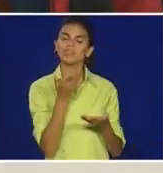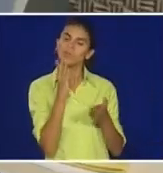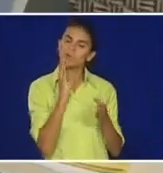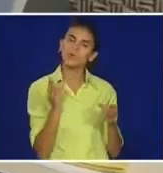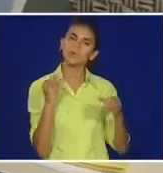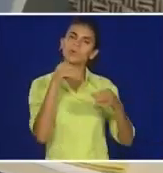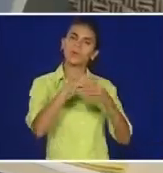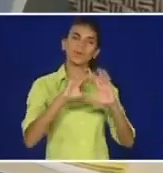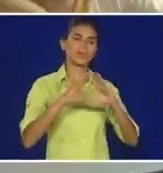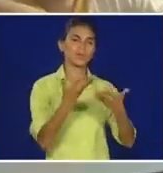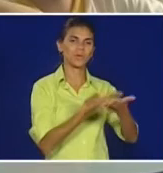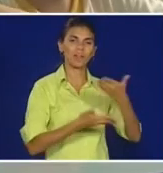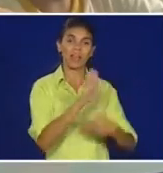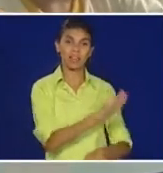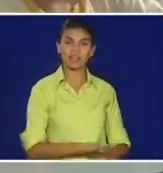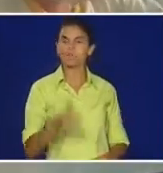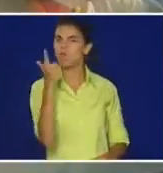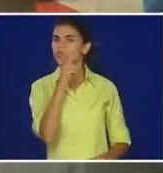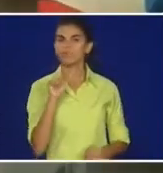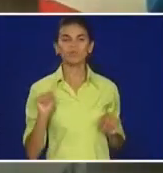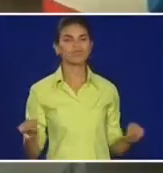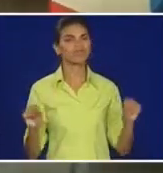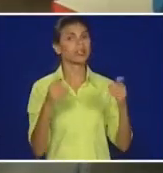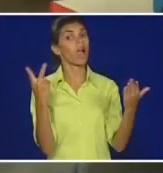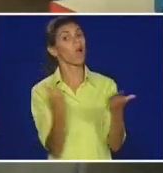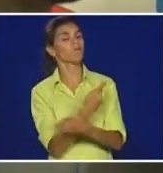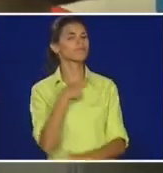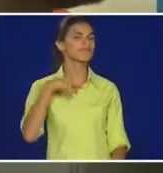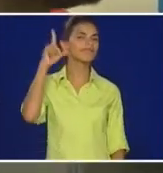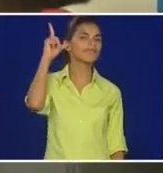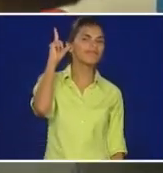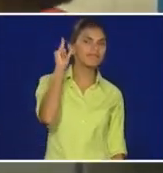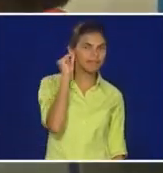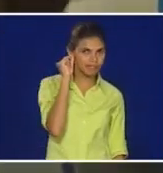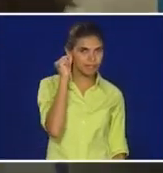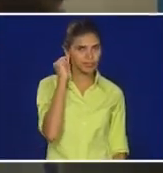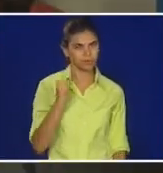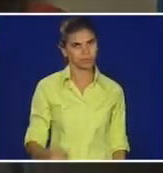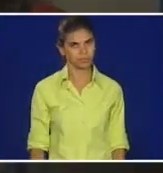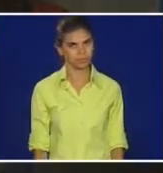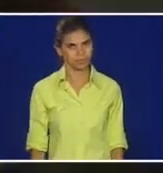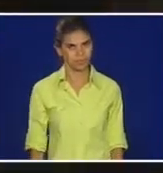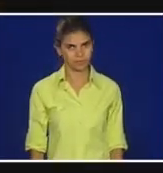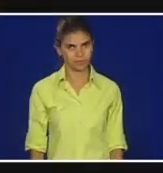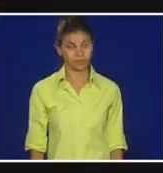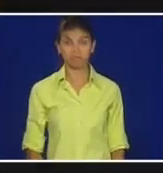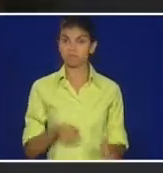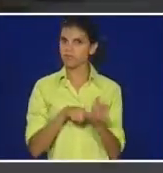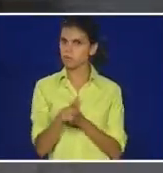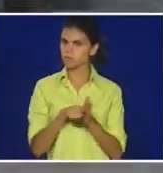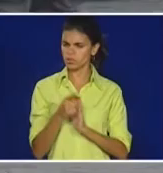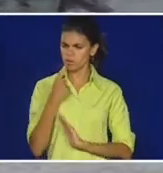para a educação e a integração da criança em todos os casos de perda auditiva.